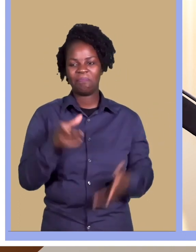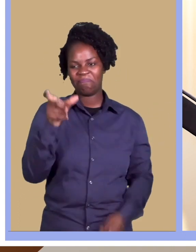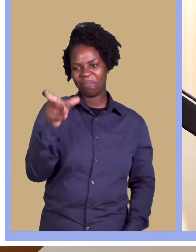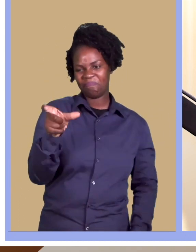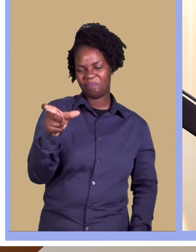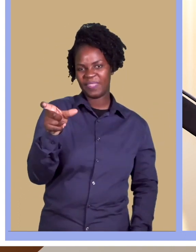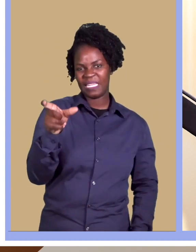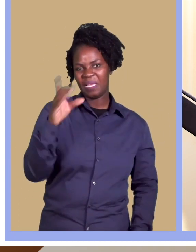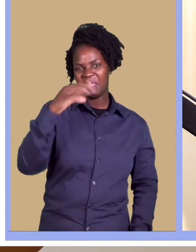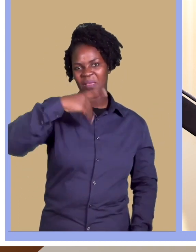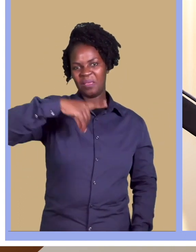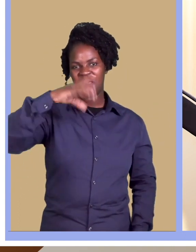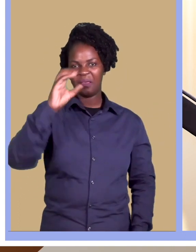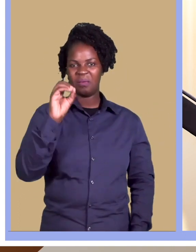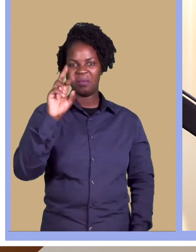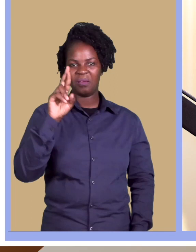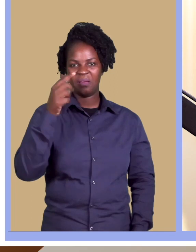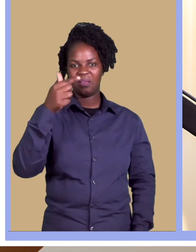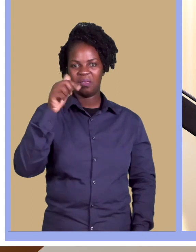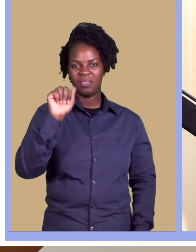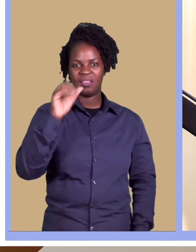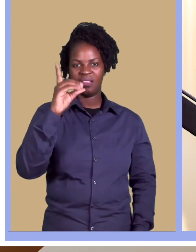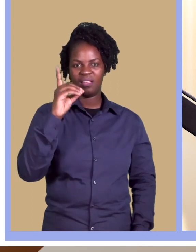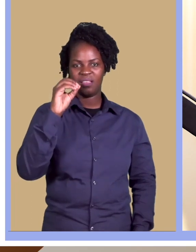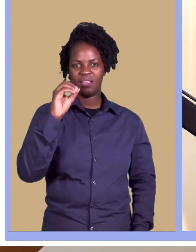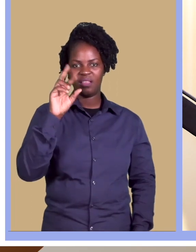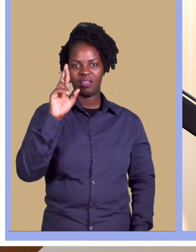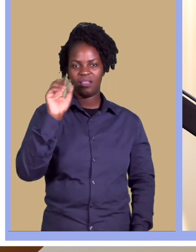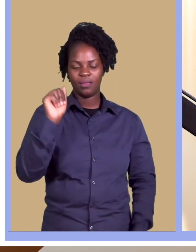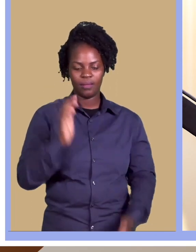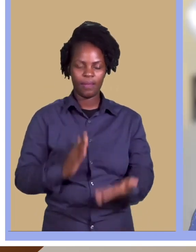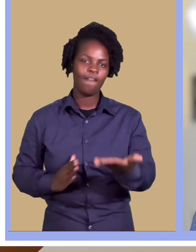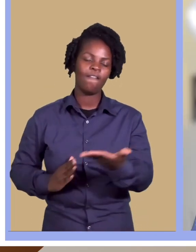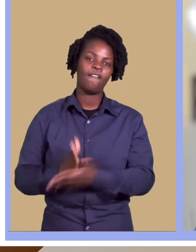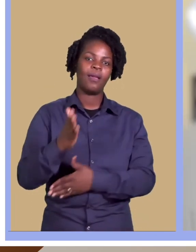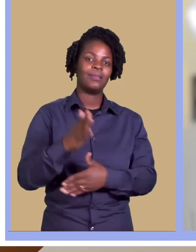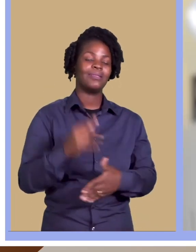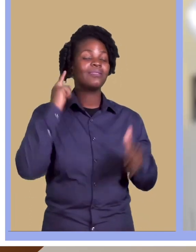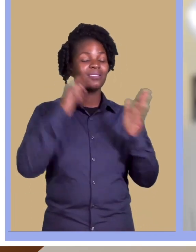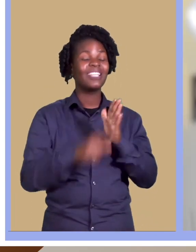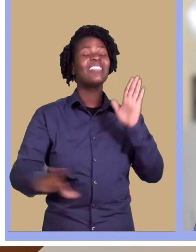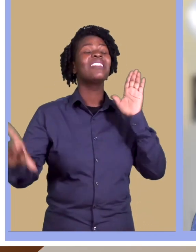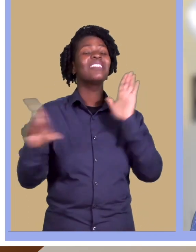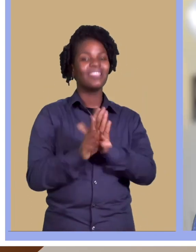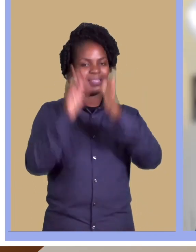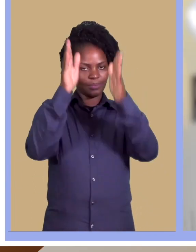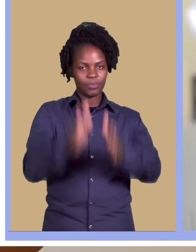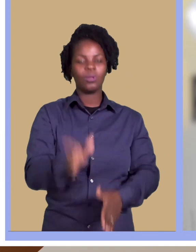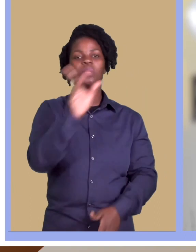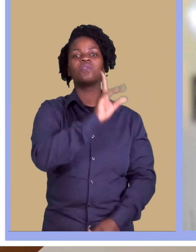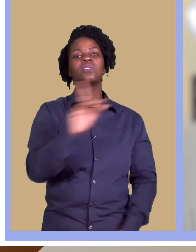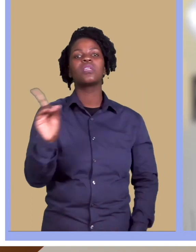ultrapassada e que seja uma lei das pessoas com deficiência e não portadoras de deficiência. Exatamente. Bem, olhando,